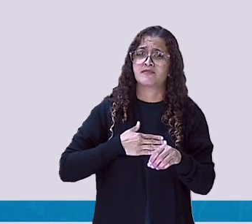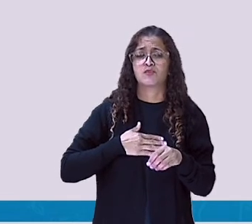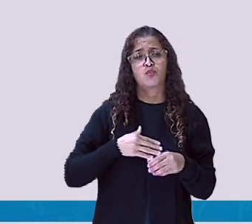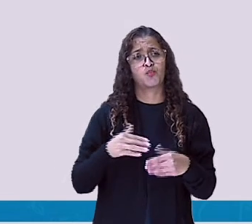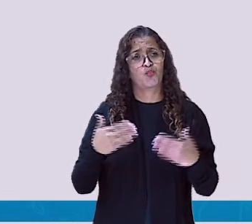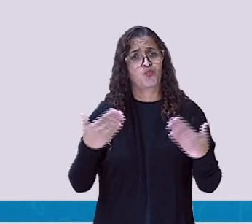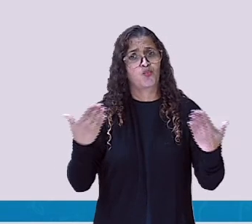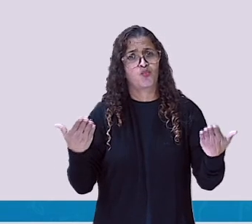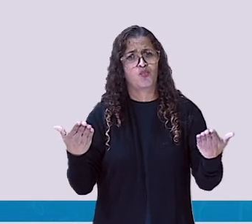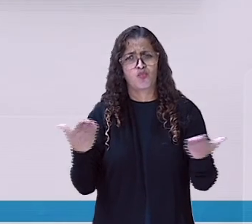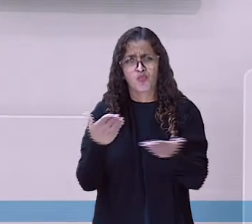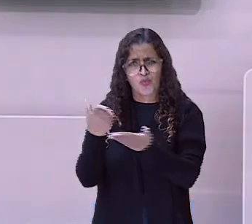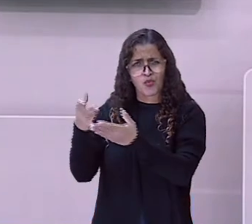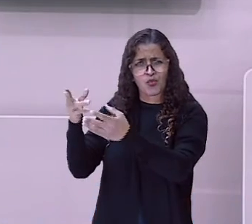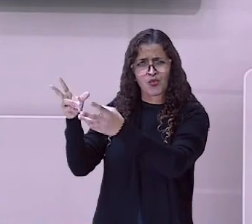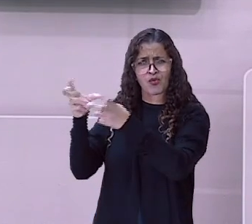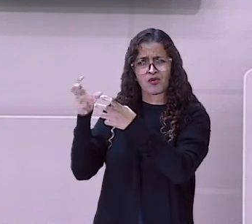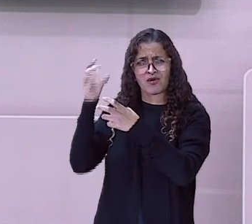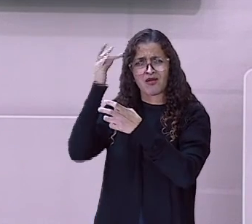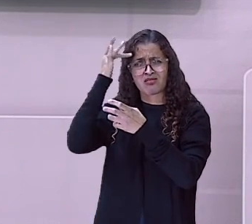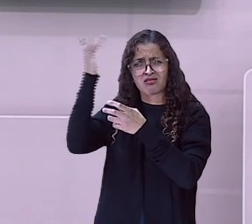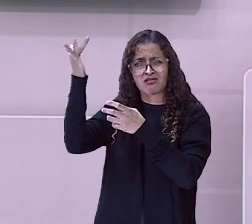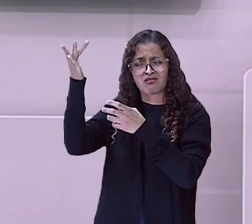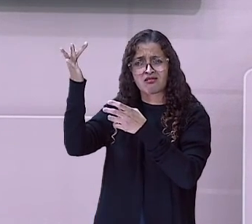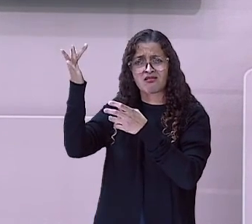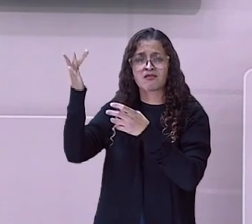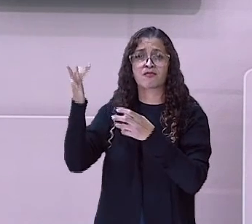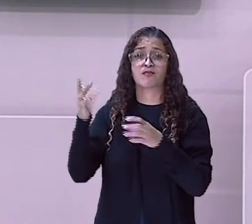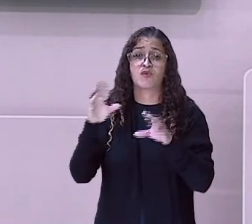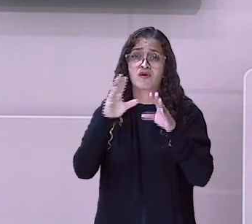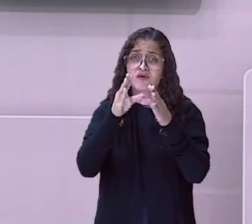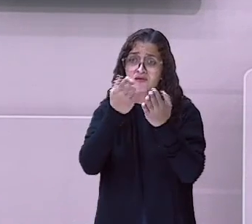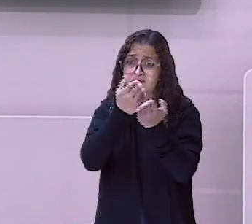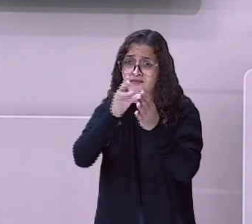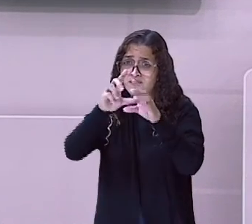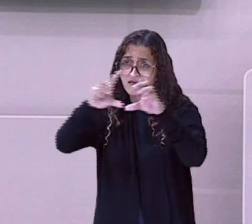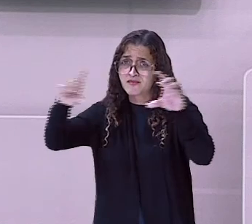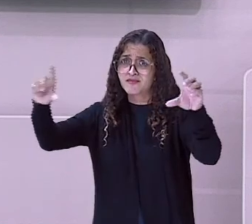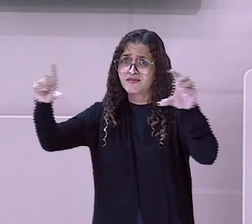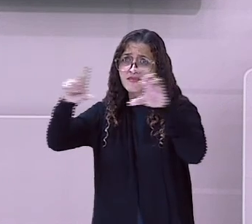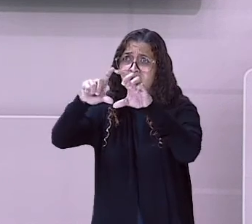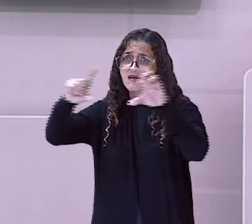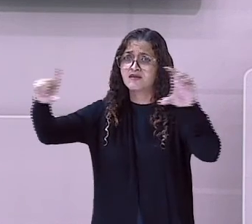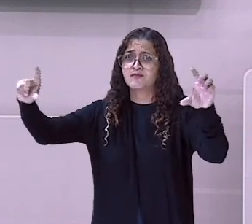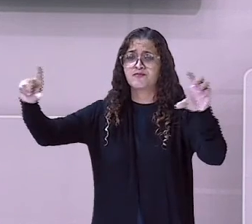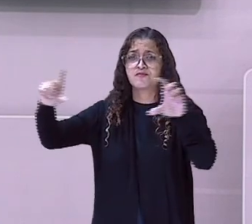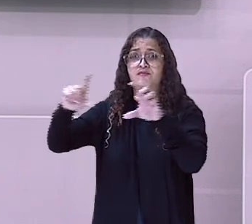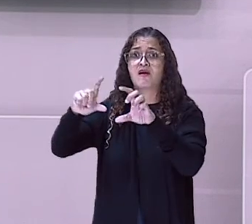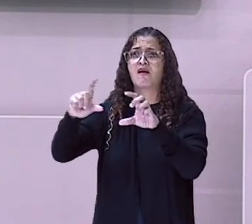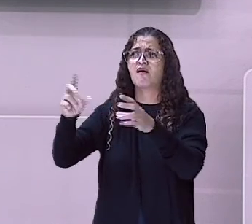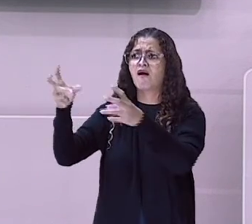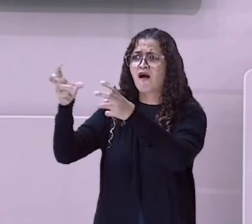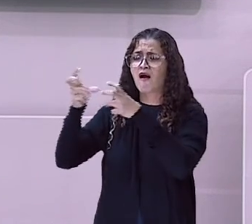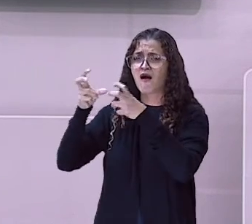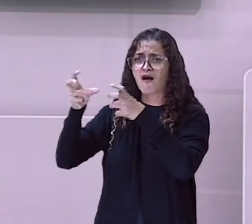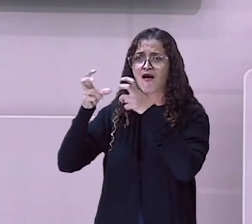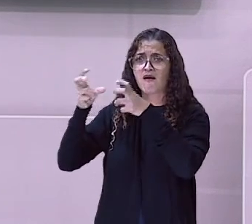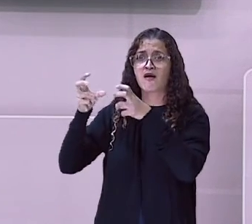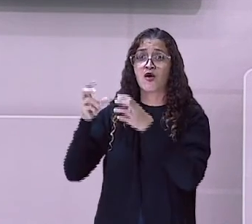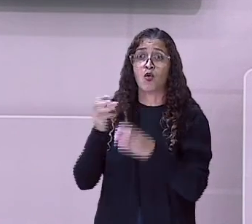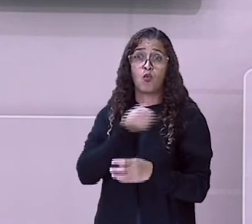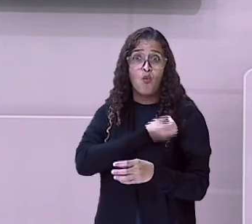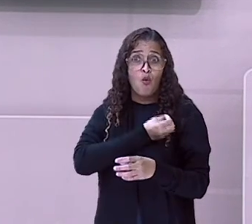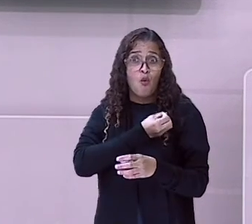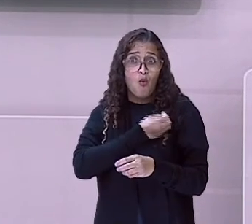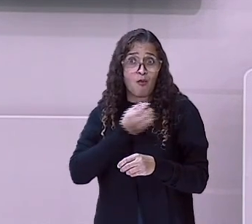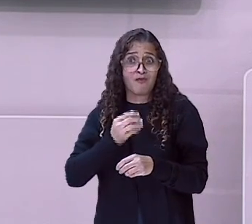Muito simples. É aquela aonde a barra é mais comprida, né? Ela chega ali a um número